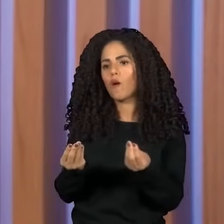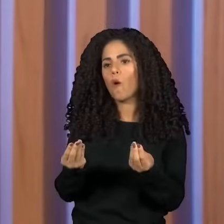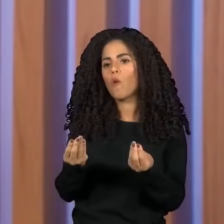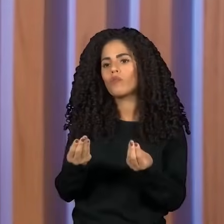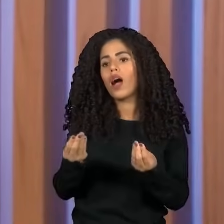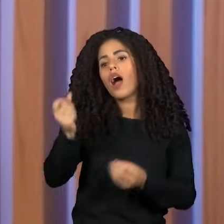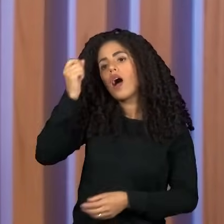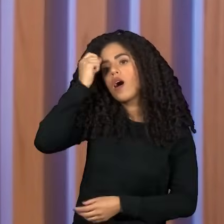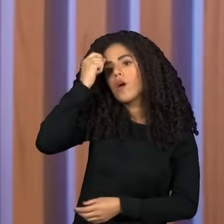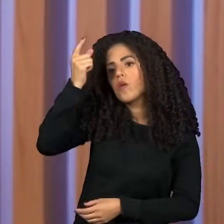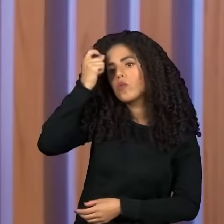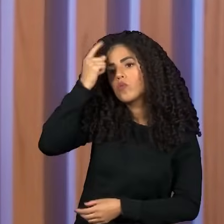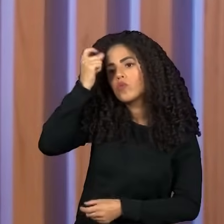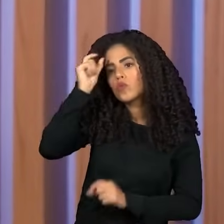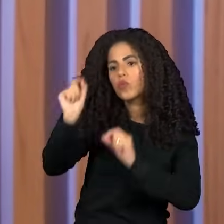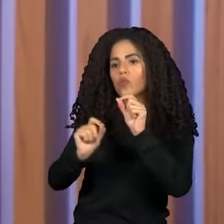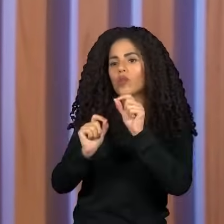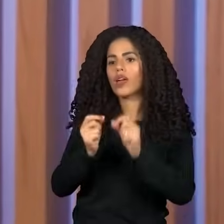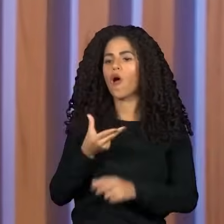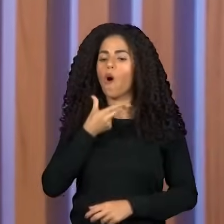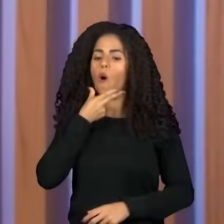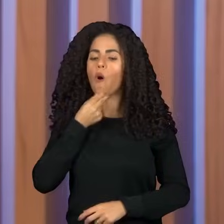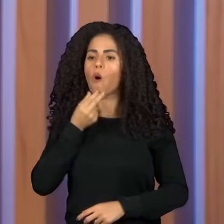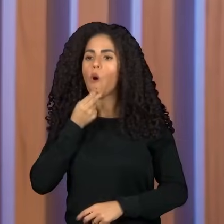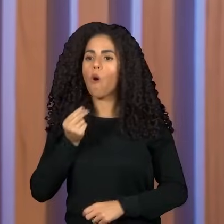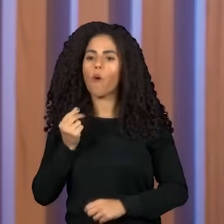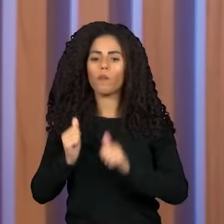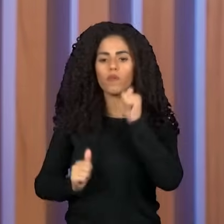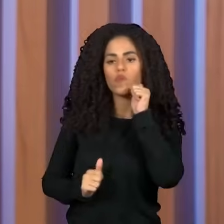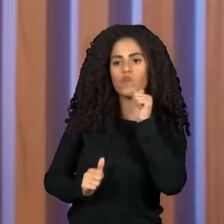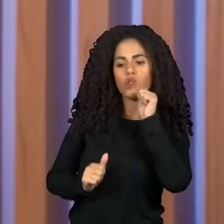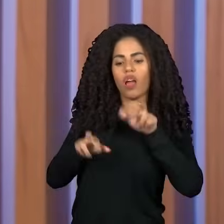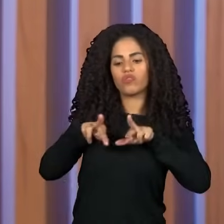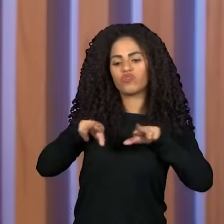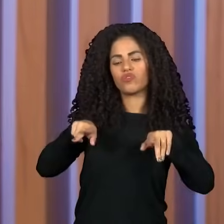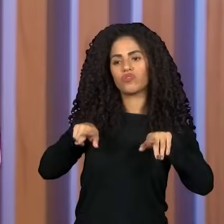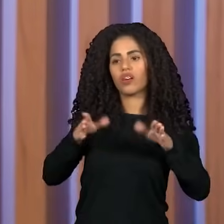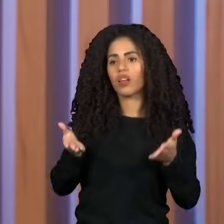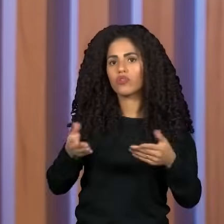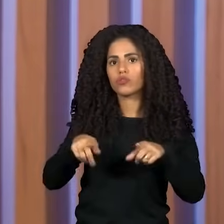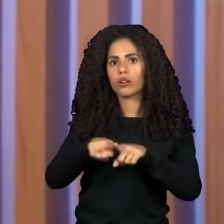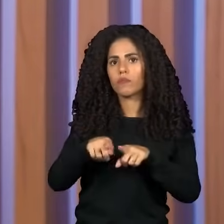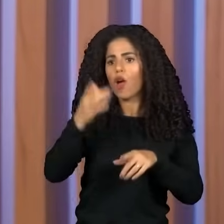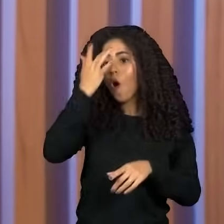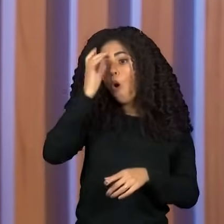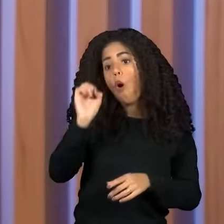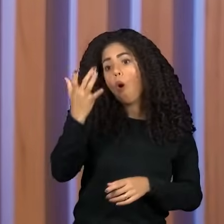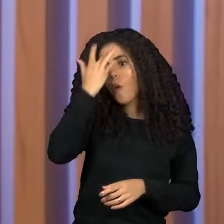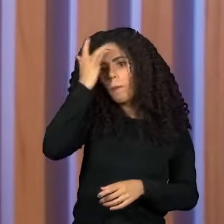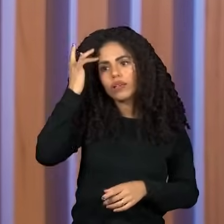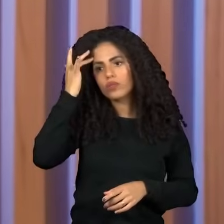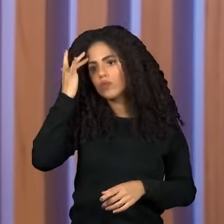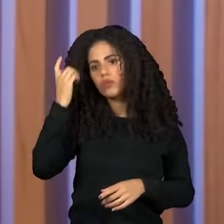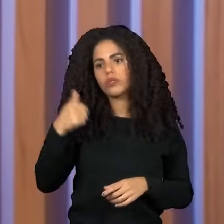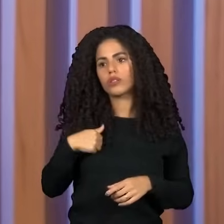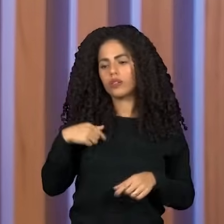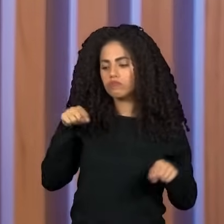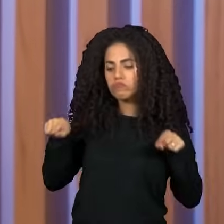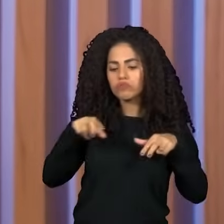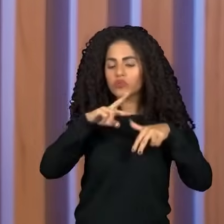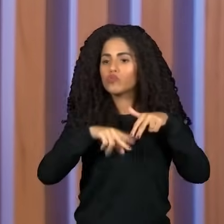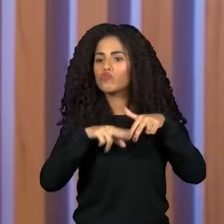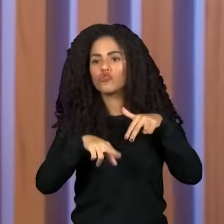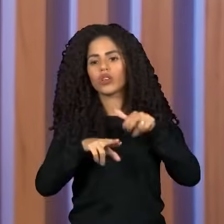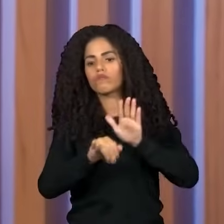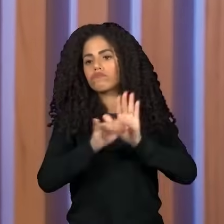cultura ocidentalizada em que o homem ocupa um espaço, a mulher ocupa outro, pensar que existem pessoas também que não estão nem em um lugar, nem no outro, e que amam da